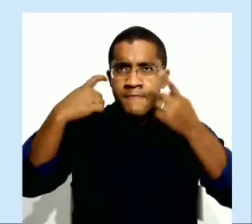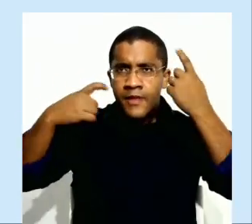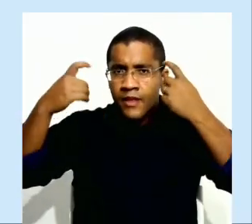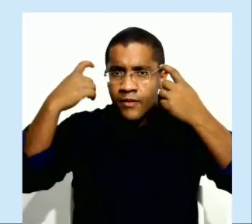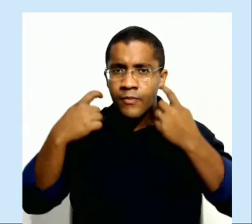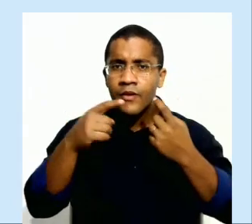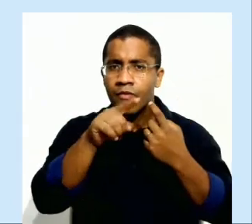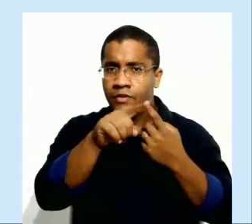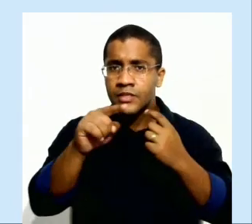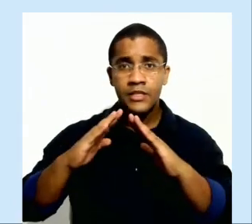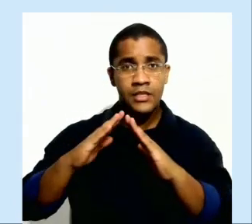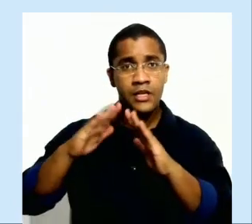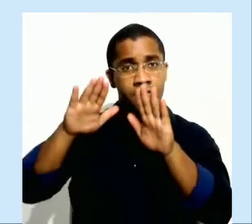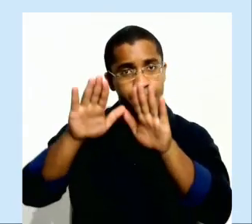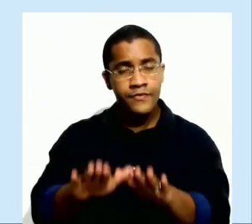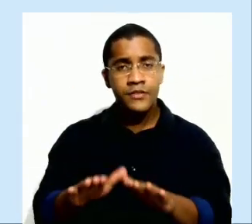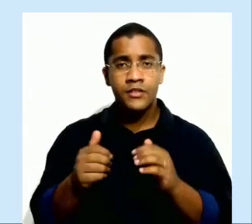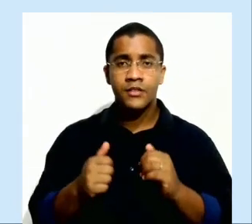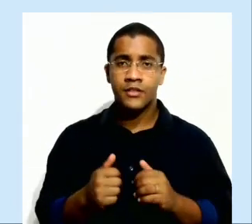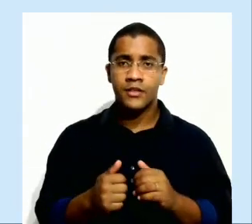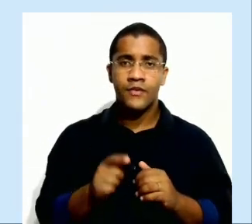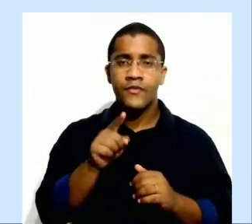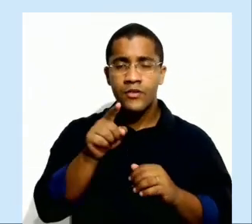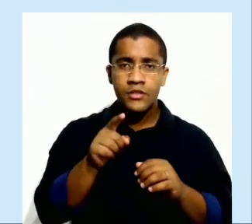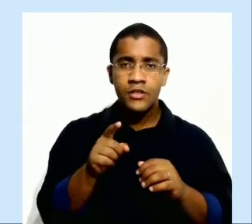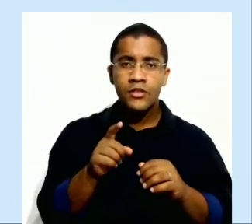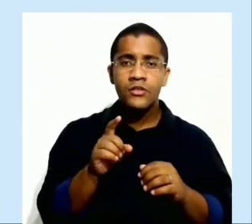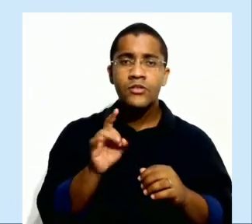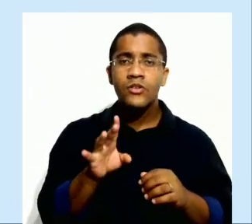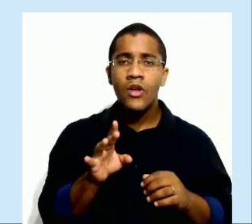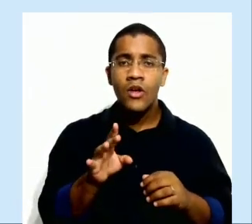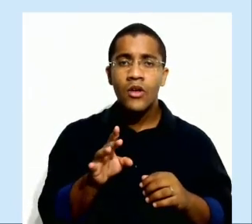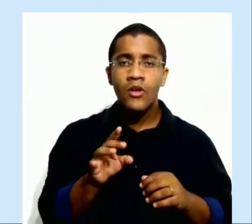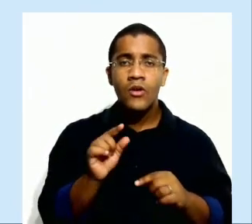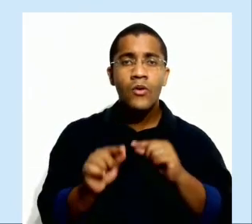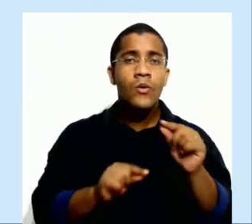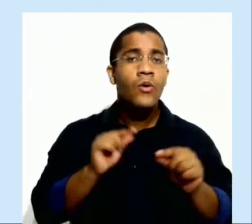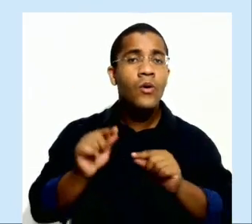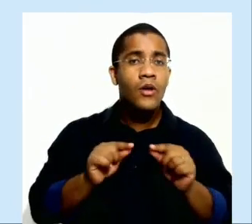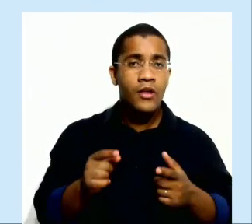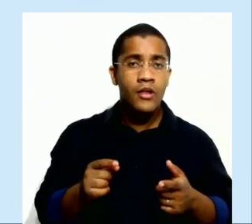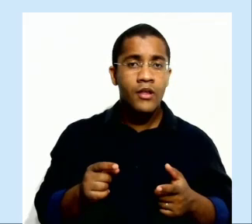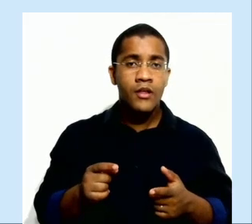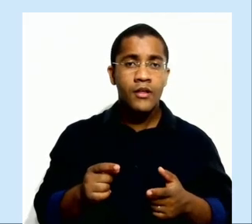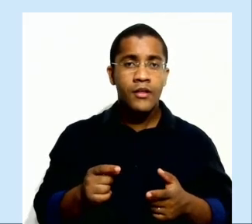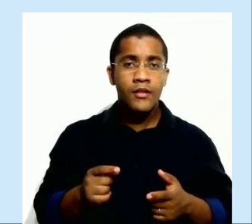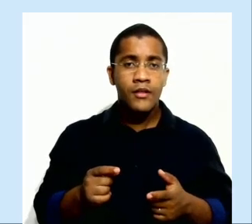no sentido de deixar vocês em casa, de deixar vocês simplesmente o quê?